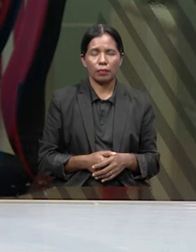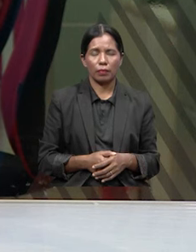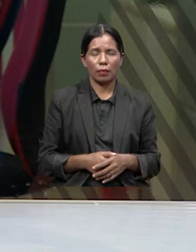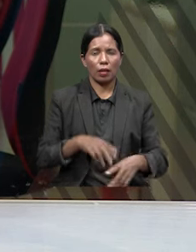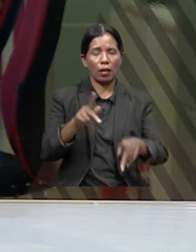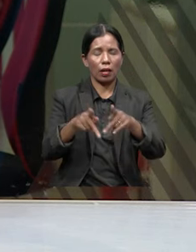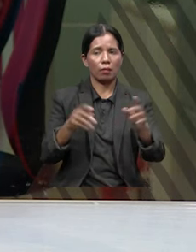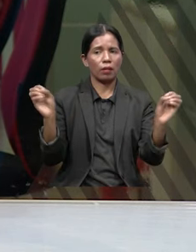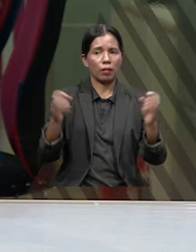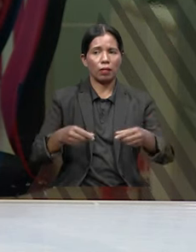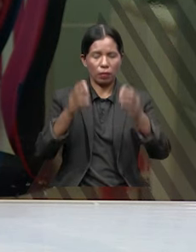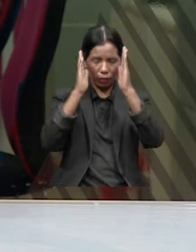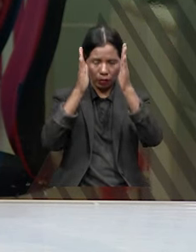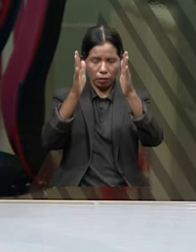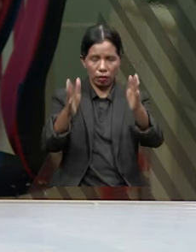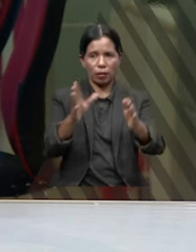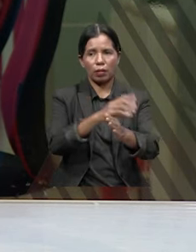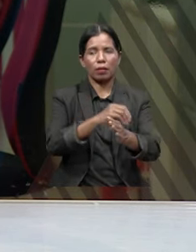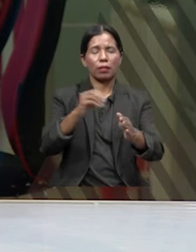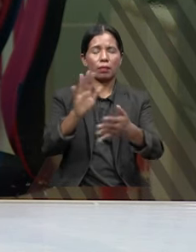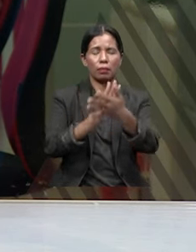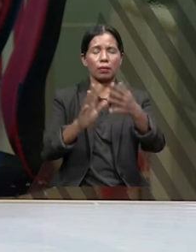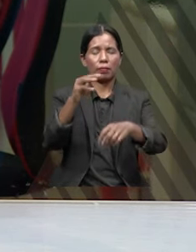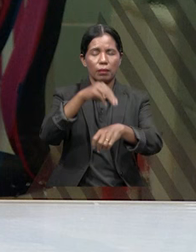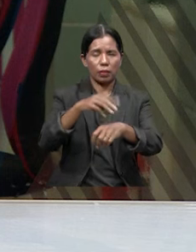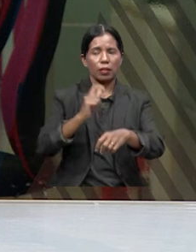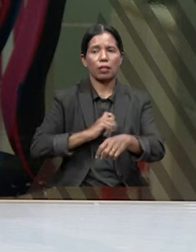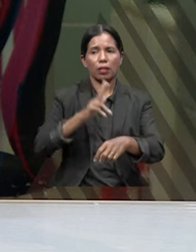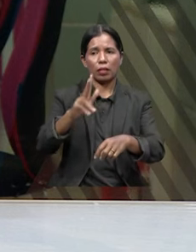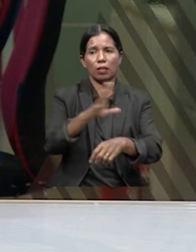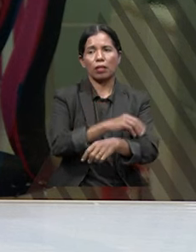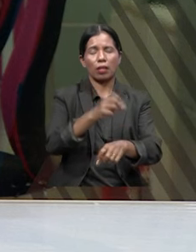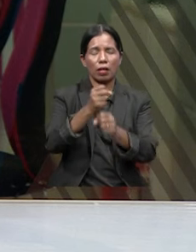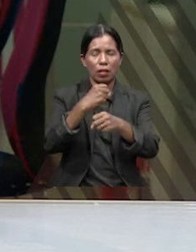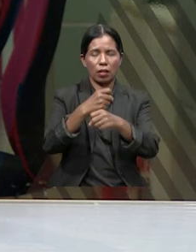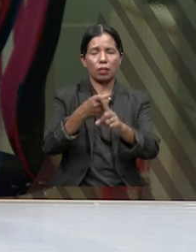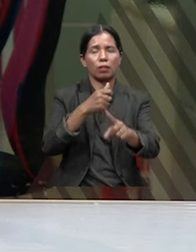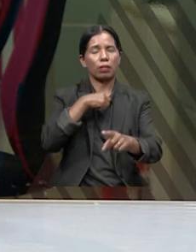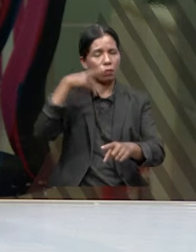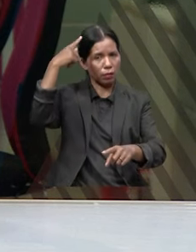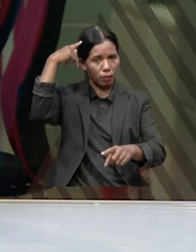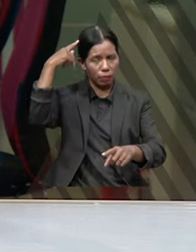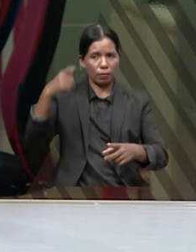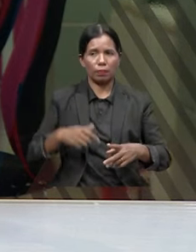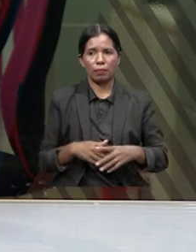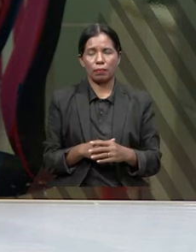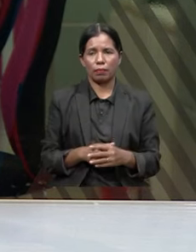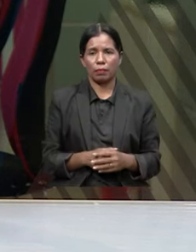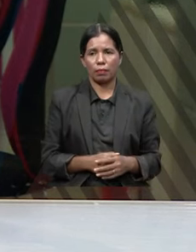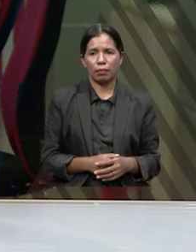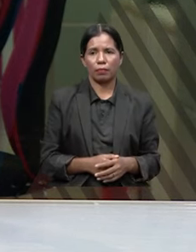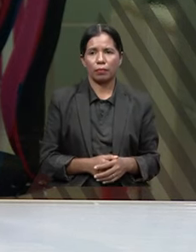Sranibalo la força tensão máximo para celebração Santa Missa e Etacitolo, nebe preside Rússi Santo Padre.